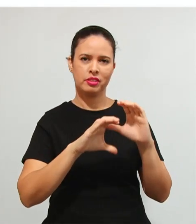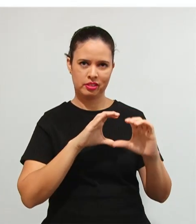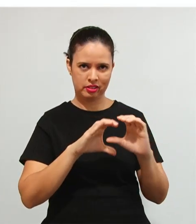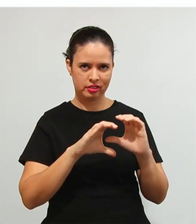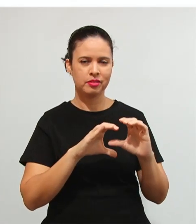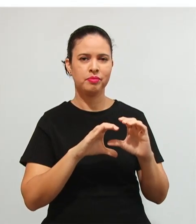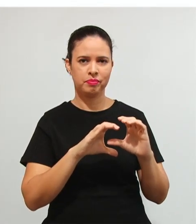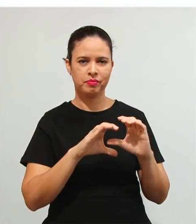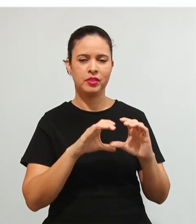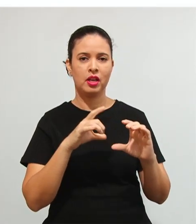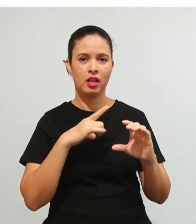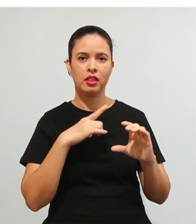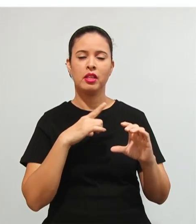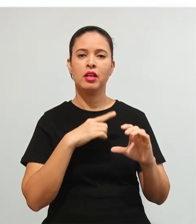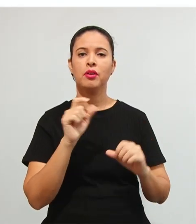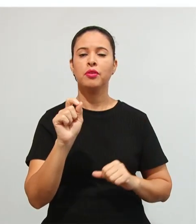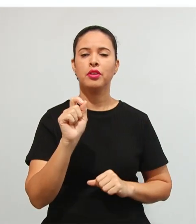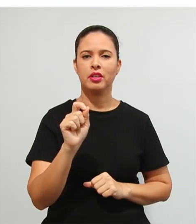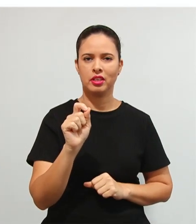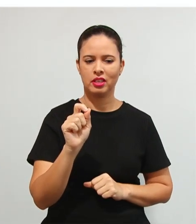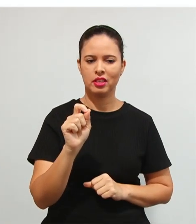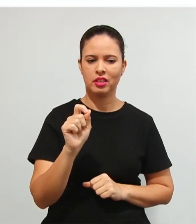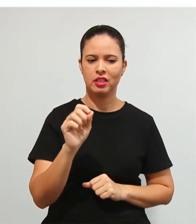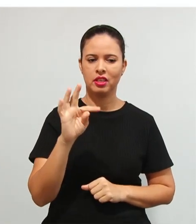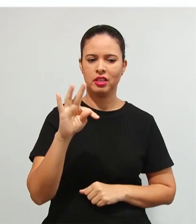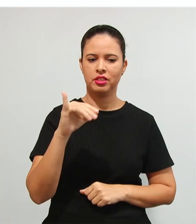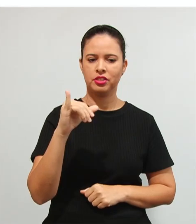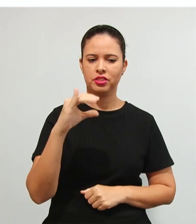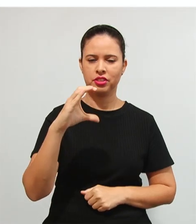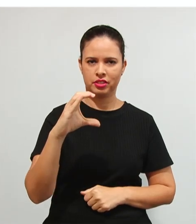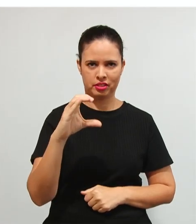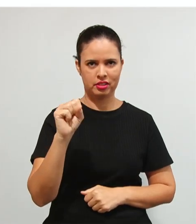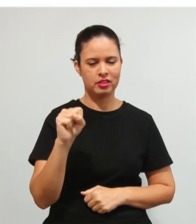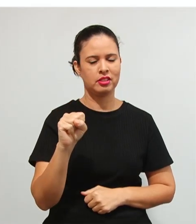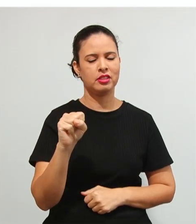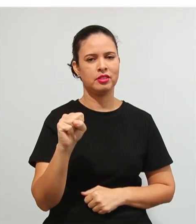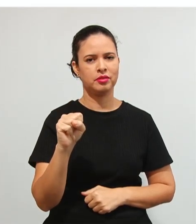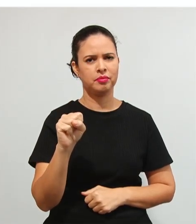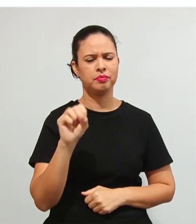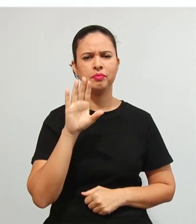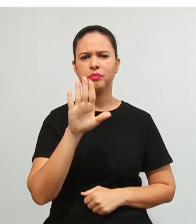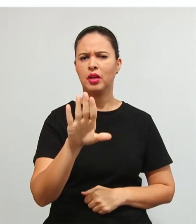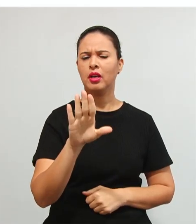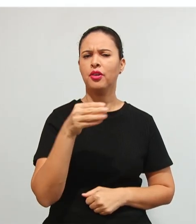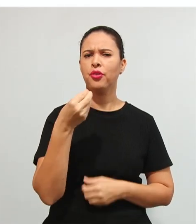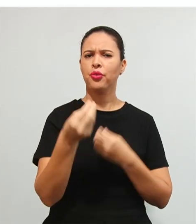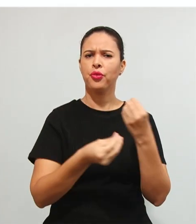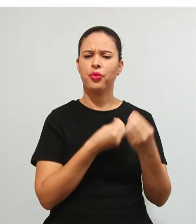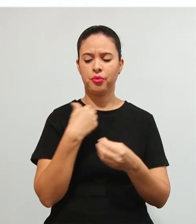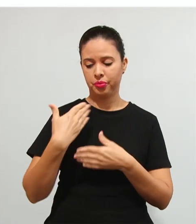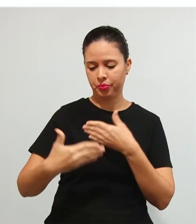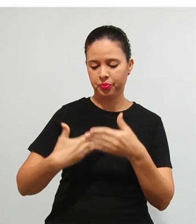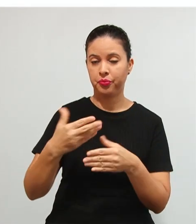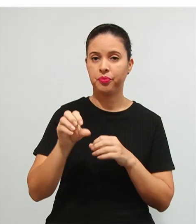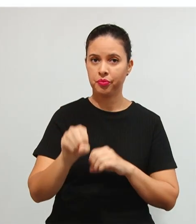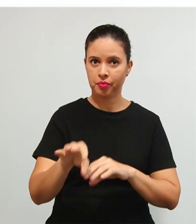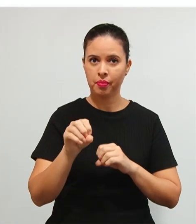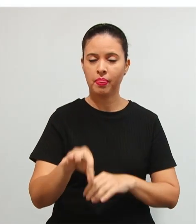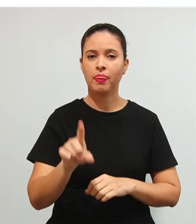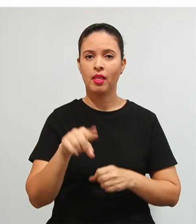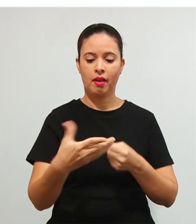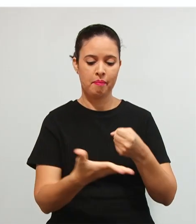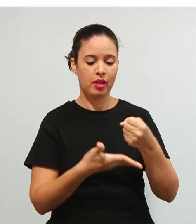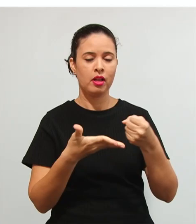E aí entra as nossas famosas TICs. E como o processo de educação pauta,